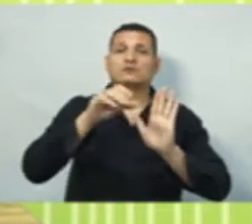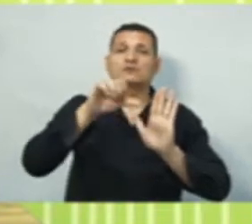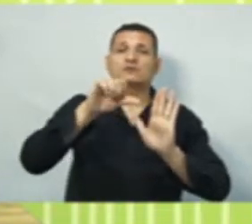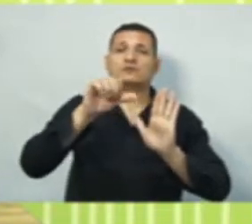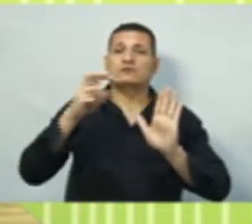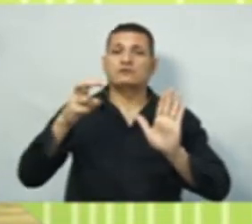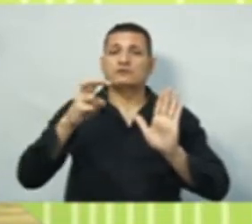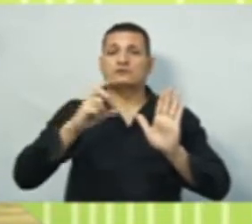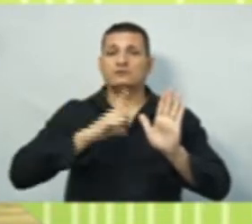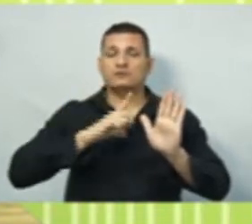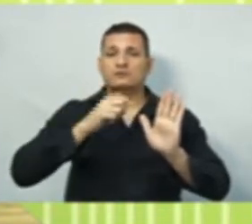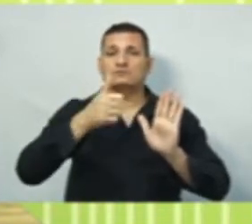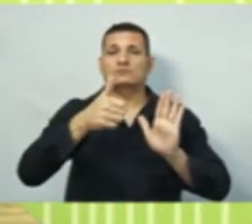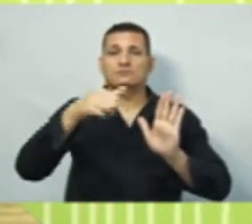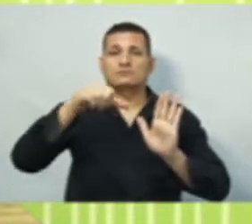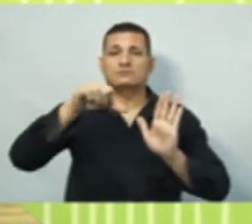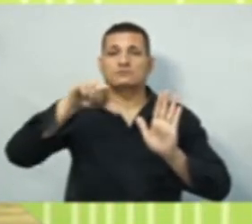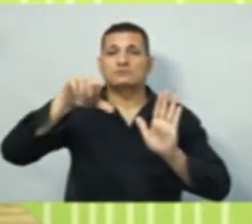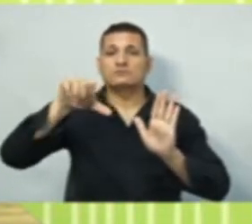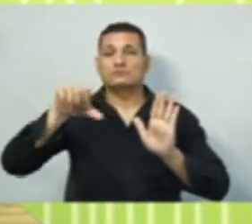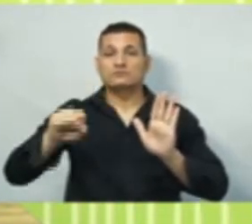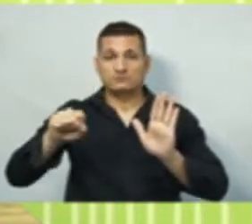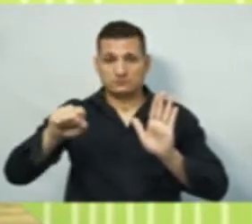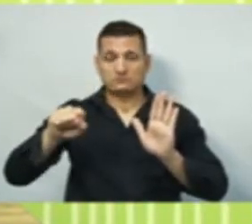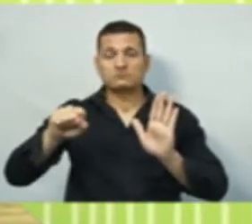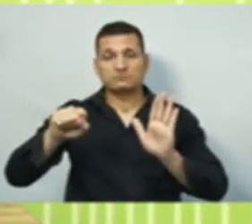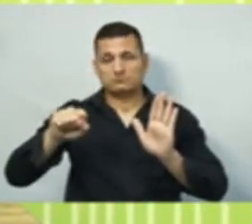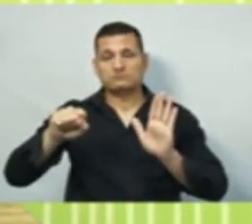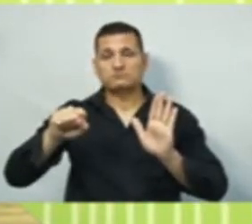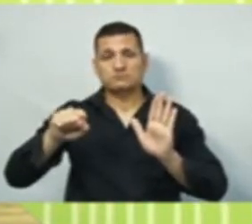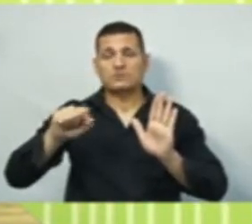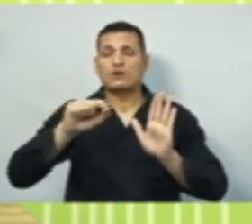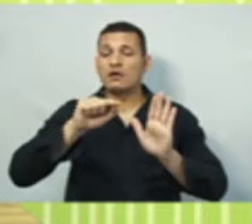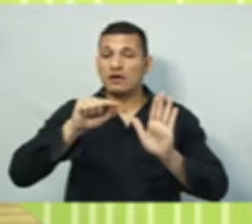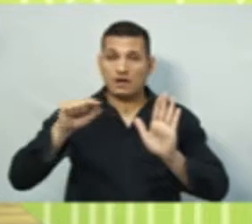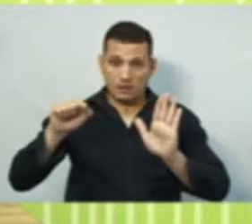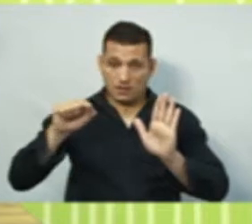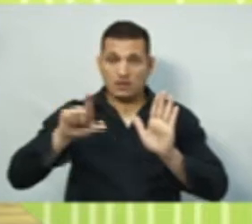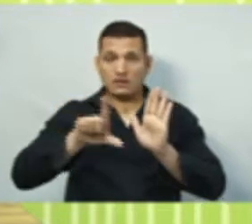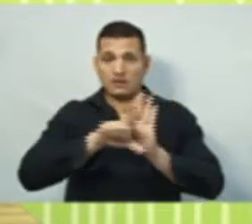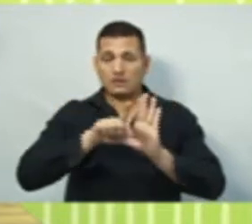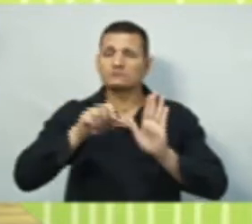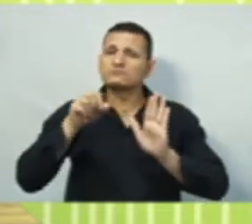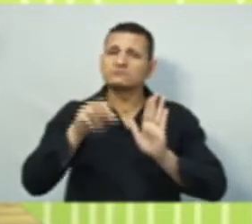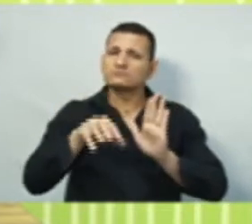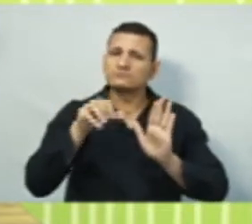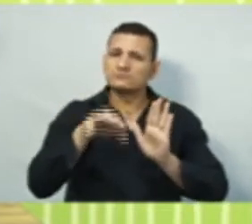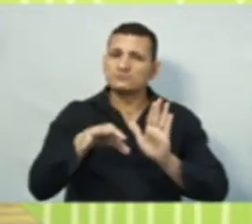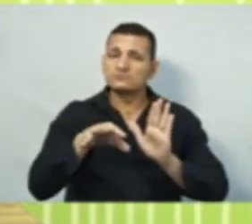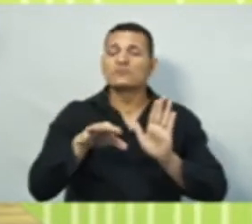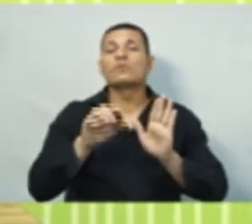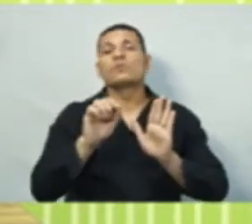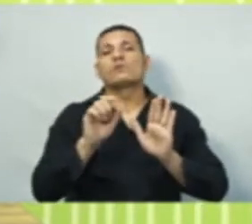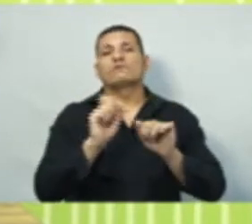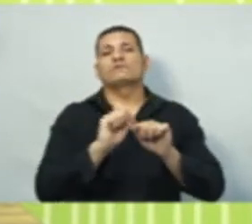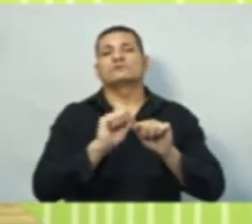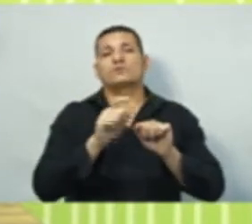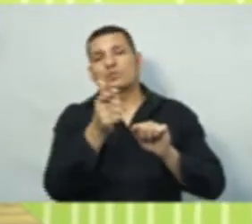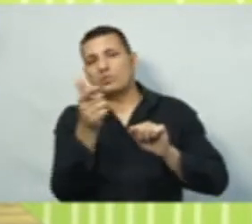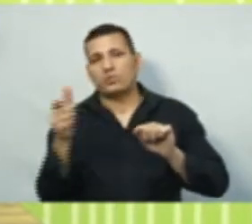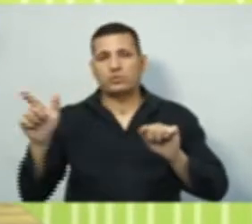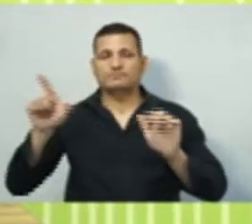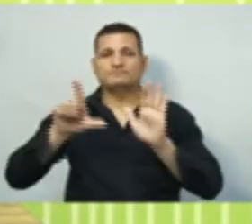95 de 1998, que ensina a fazer outras leis.